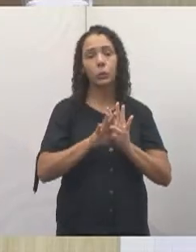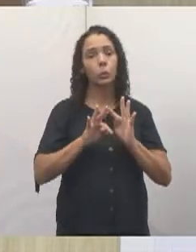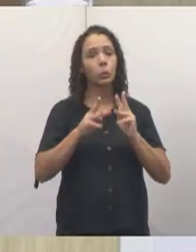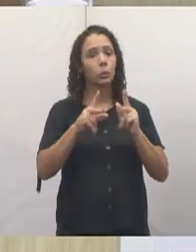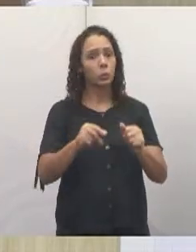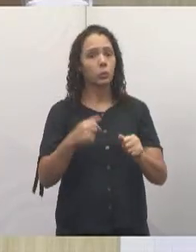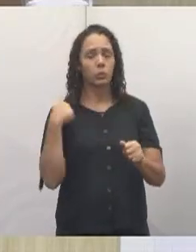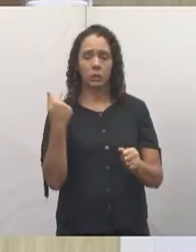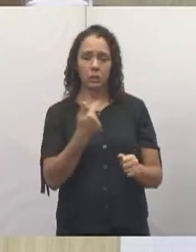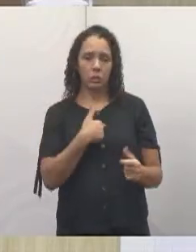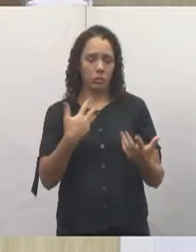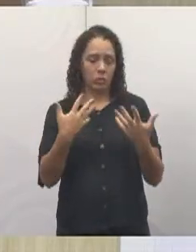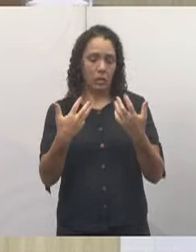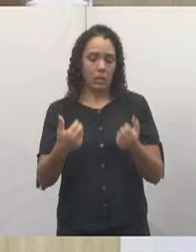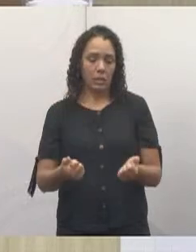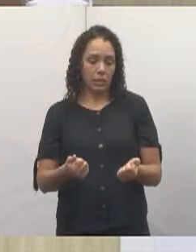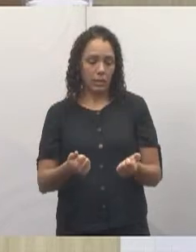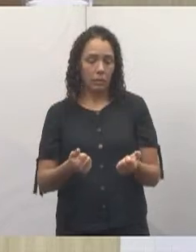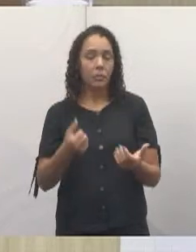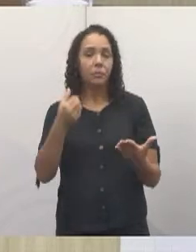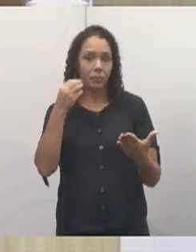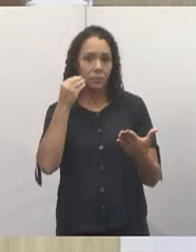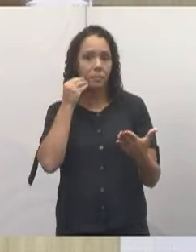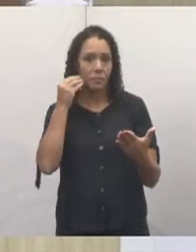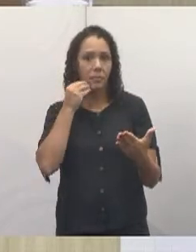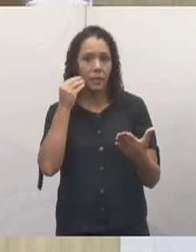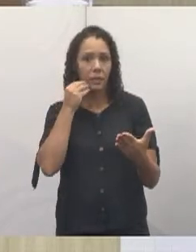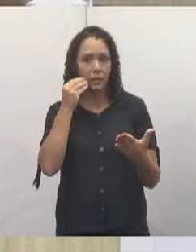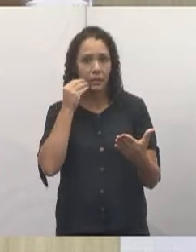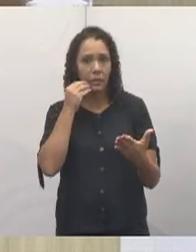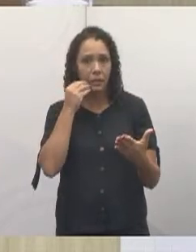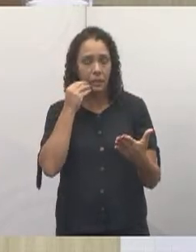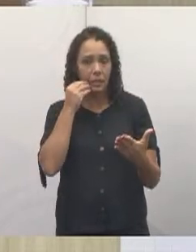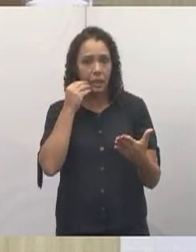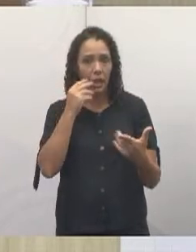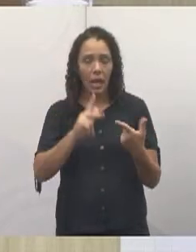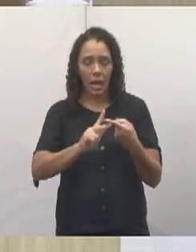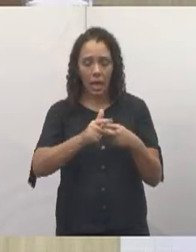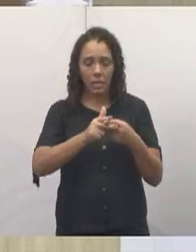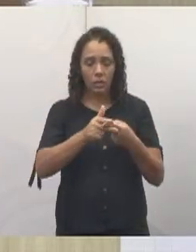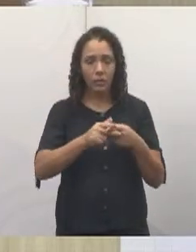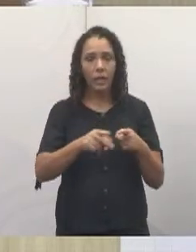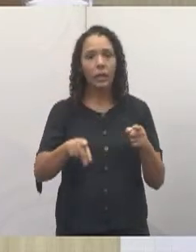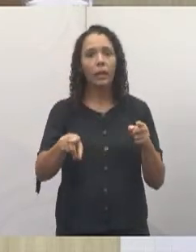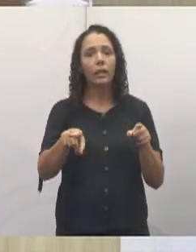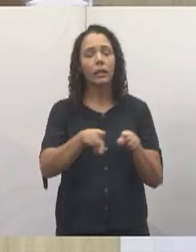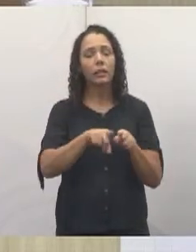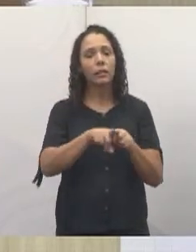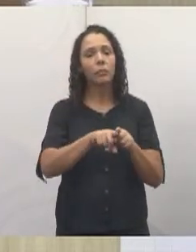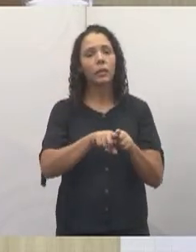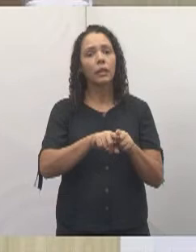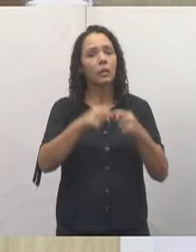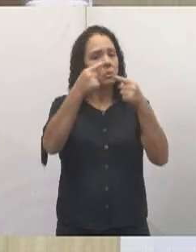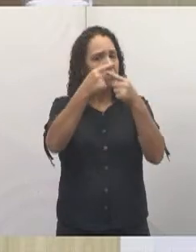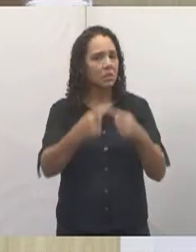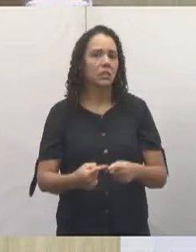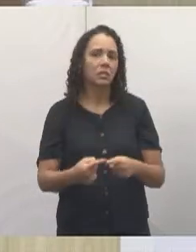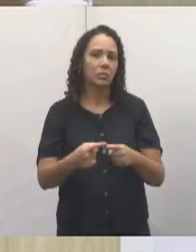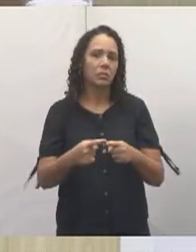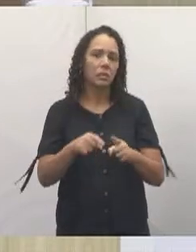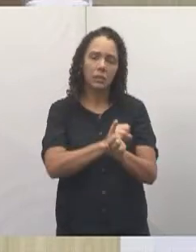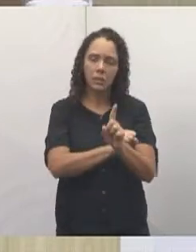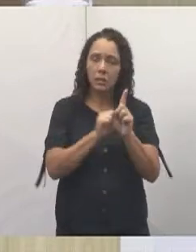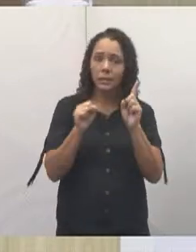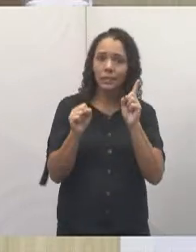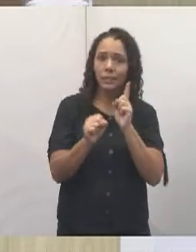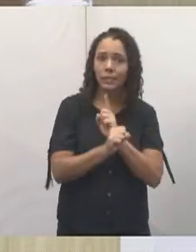gente tentar solucionar, tentar trazer para a nossa cidade, e também os desafios da municipalidade, dos cidadãos que